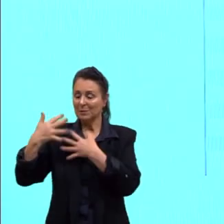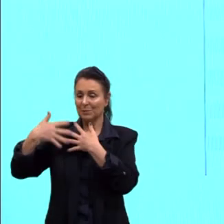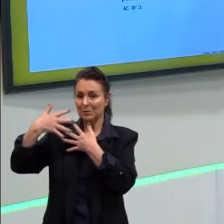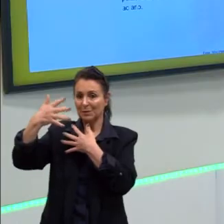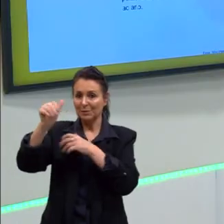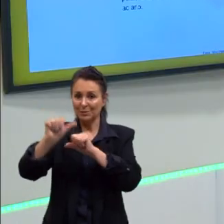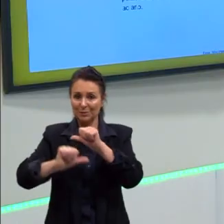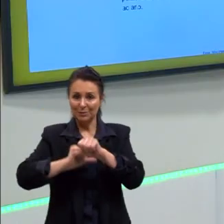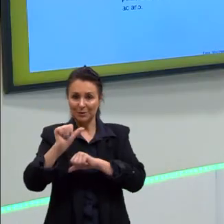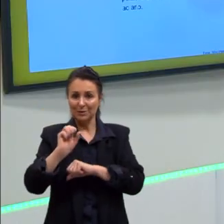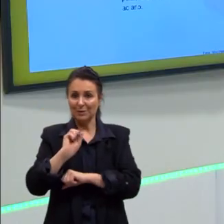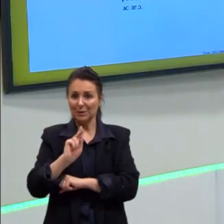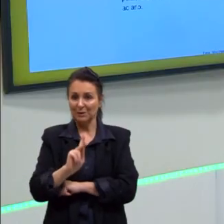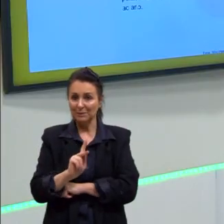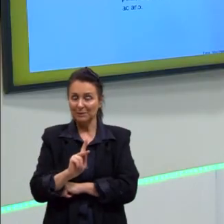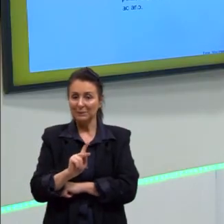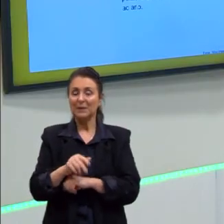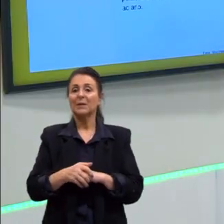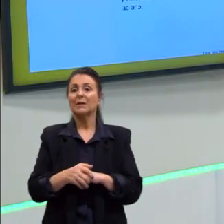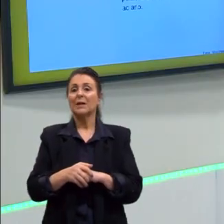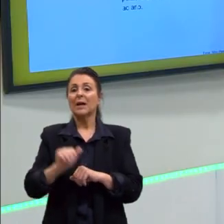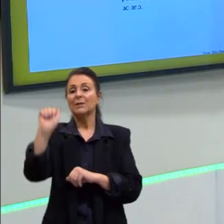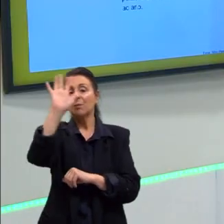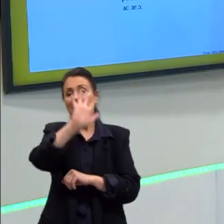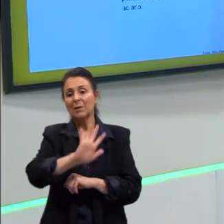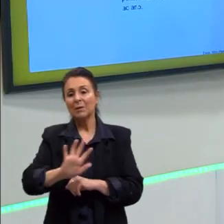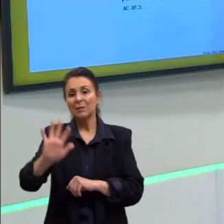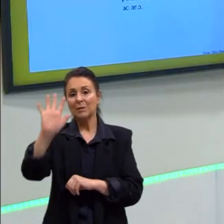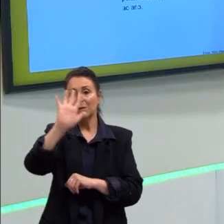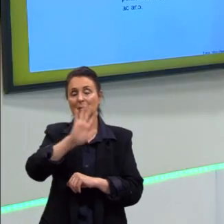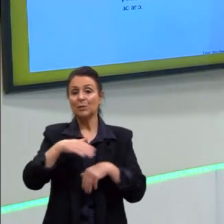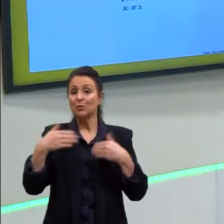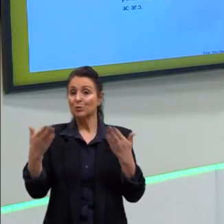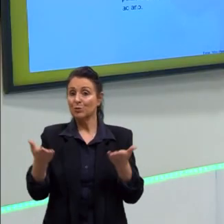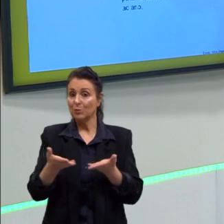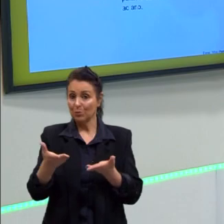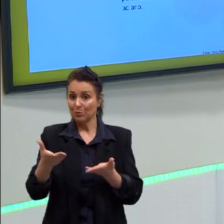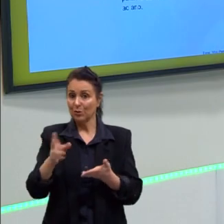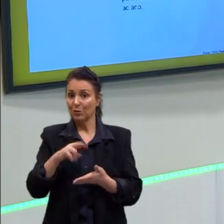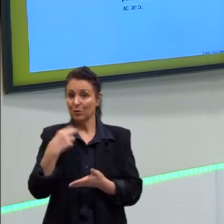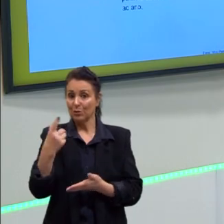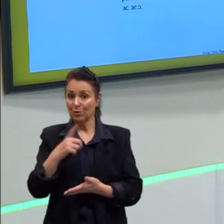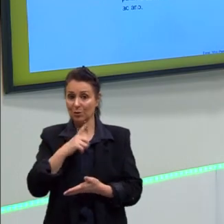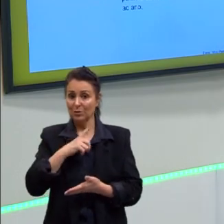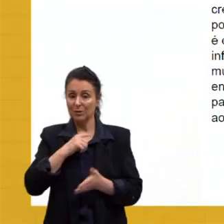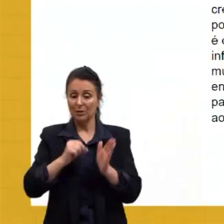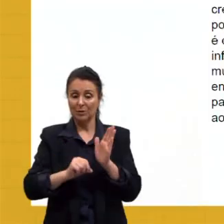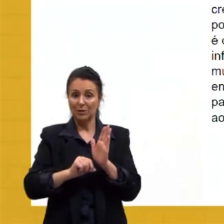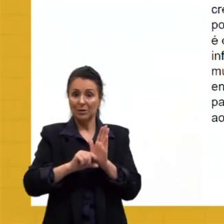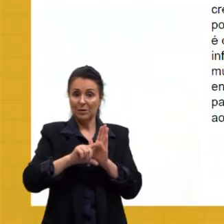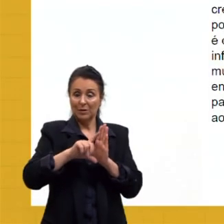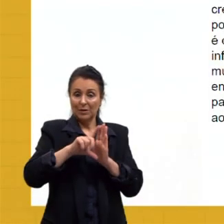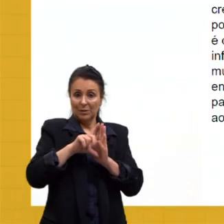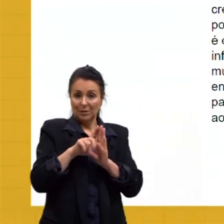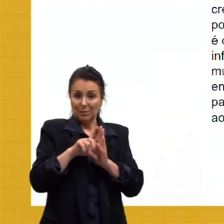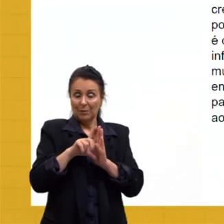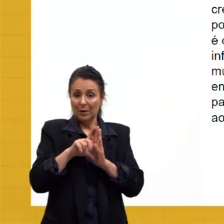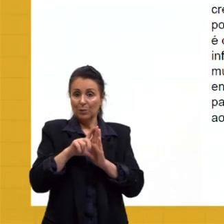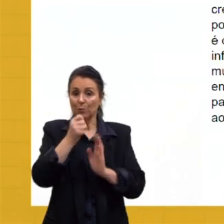de transição tá meninos e meninas Então esse é o panorama de hoje esse é o panorama que nós temos crescimento vegetativo brasileiro é